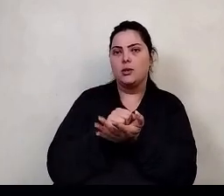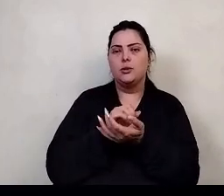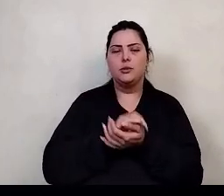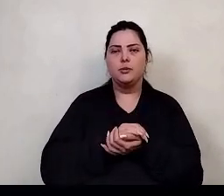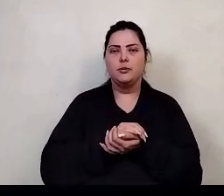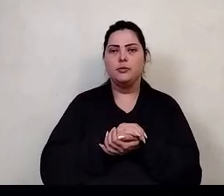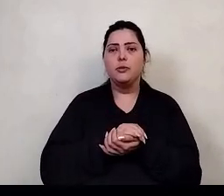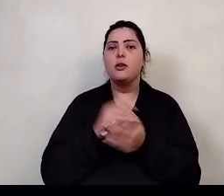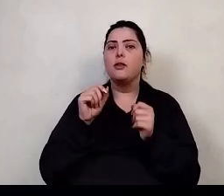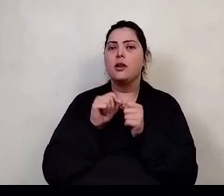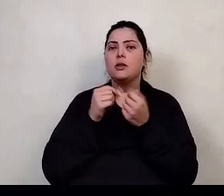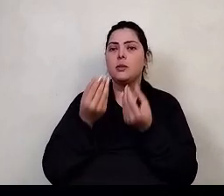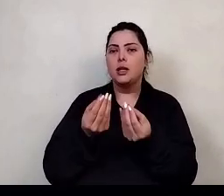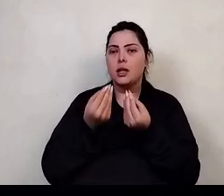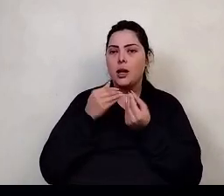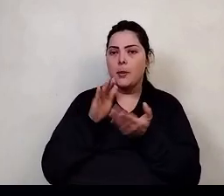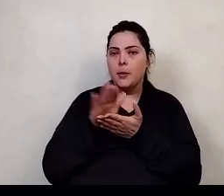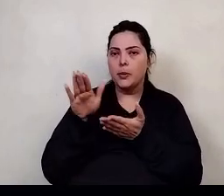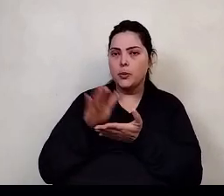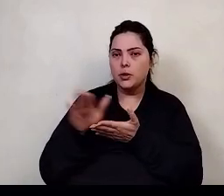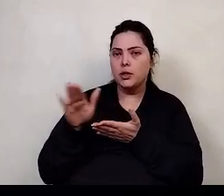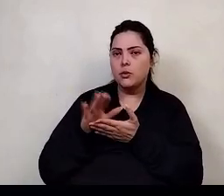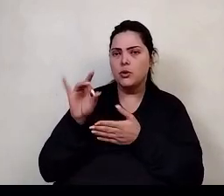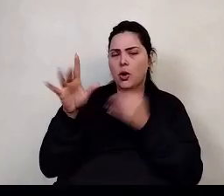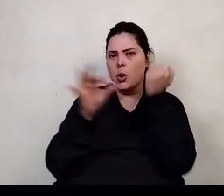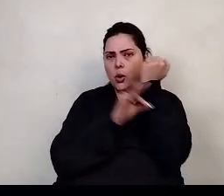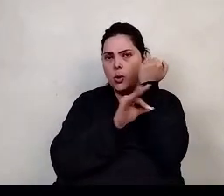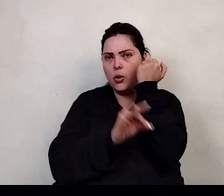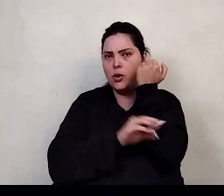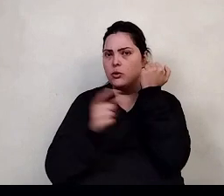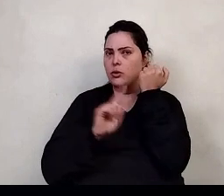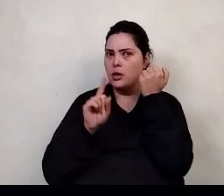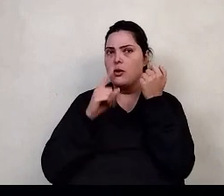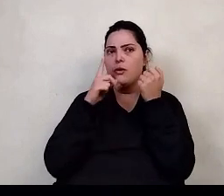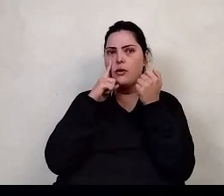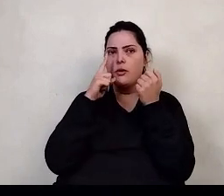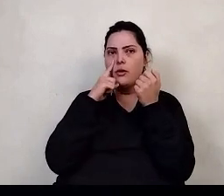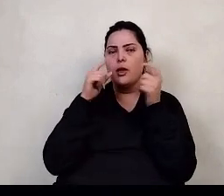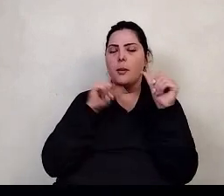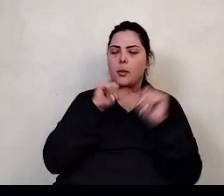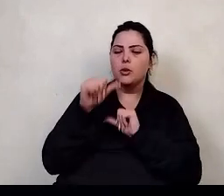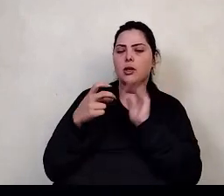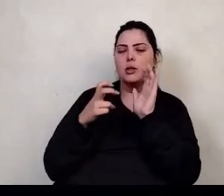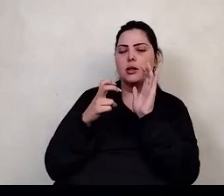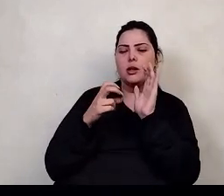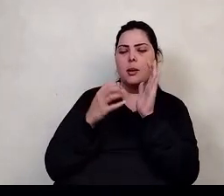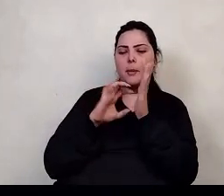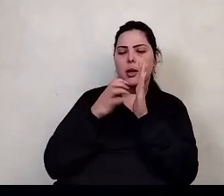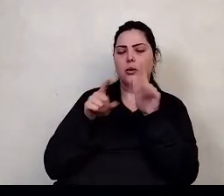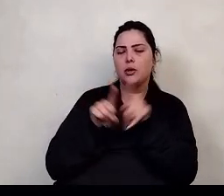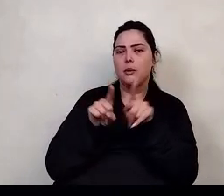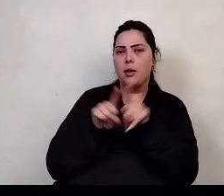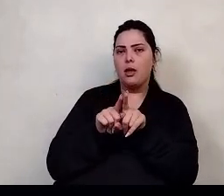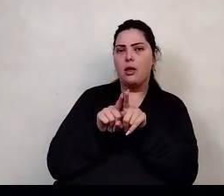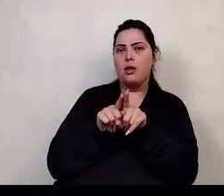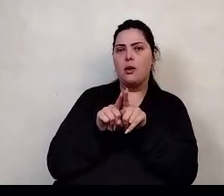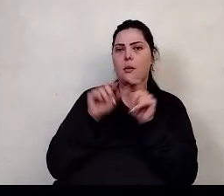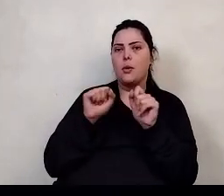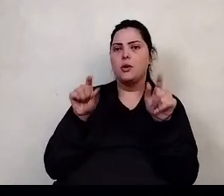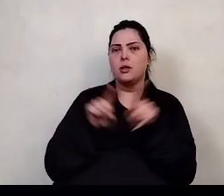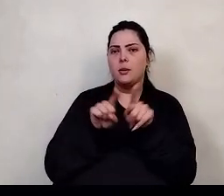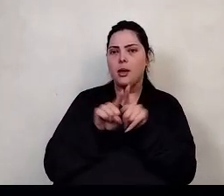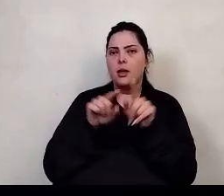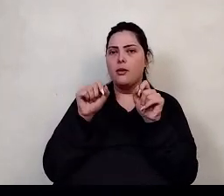isso em produção, eu não vou entregar só código, eu também vou ter mudanças no banco, eu vou ter uma estrutura de banco de dados. Então, eu posso fazer o meu teste